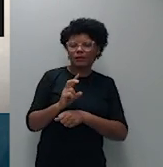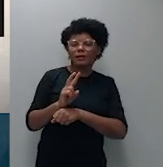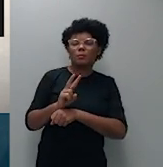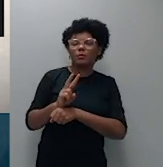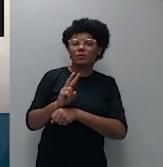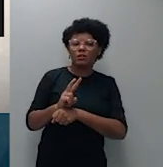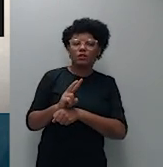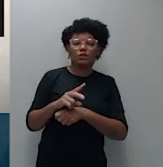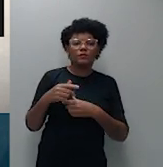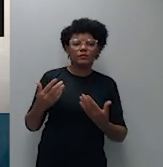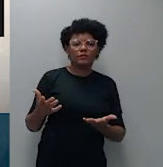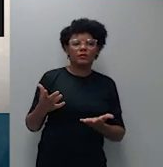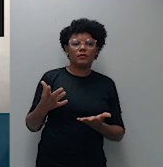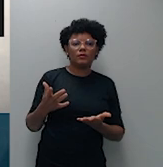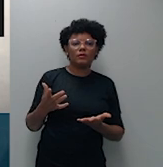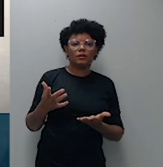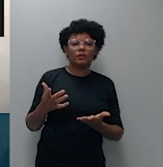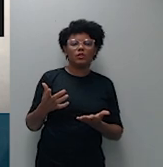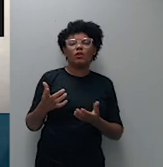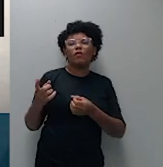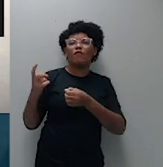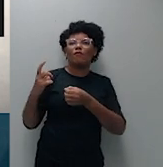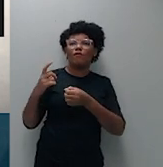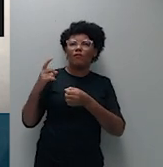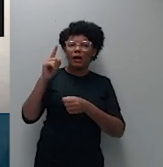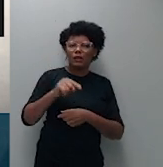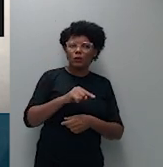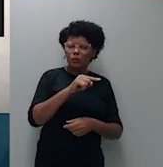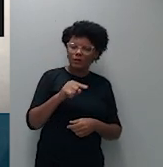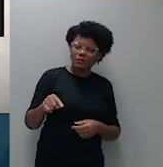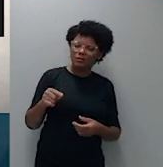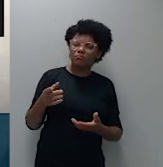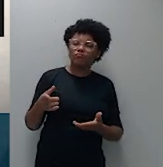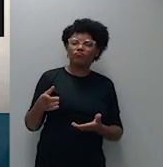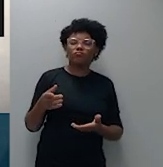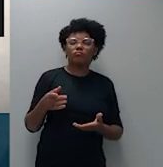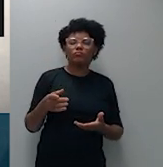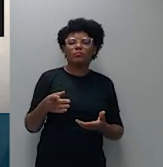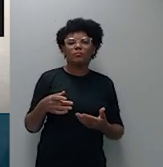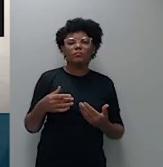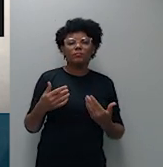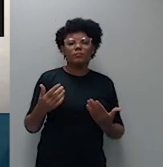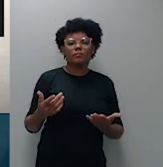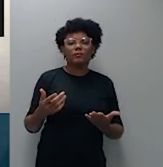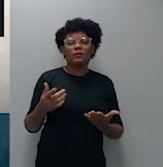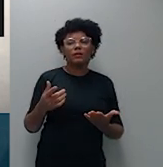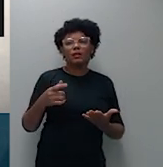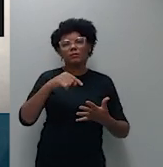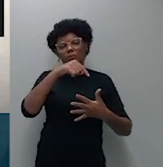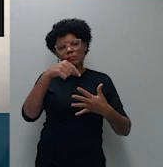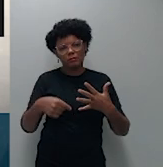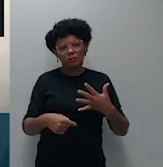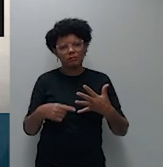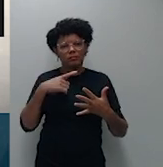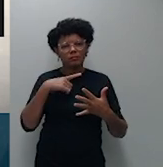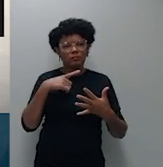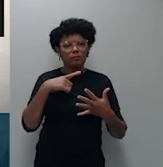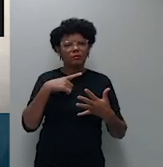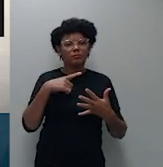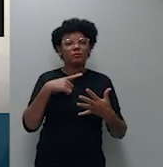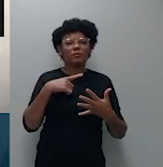a lei da competente ação de destruição familiar e anulação do referido as questões